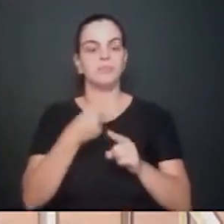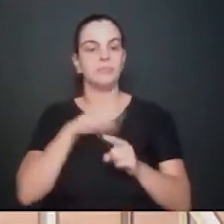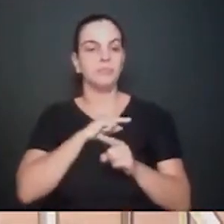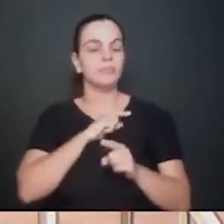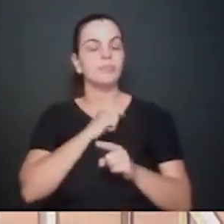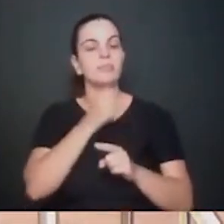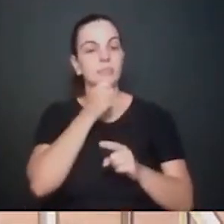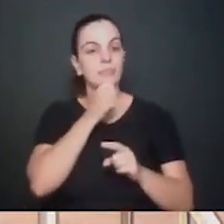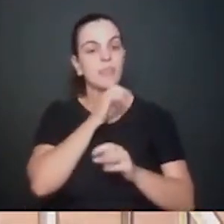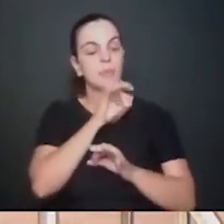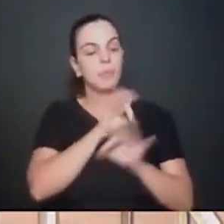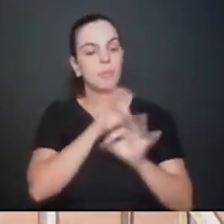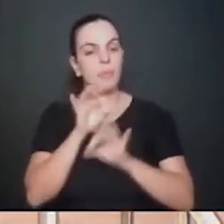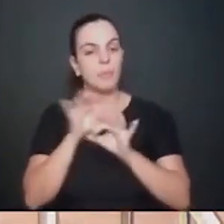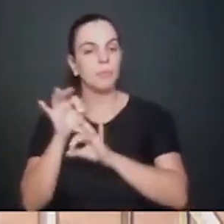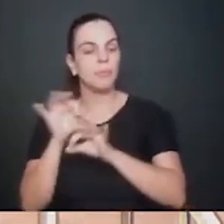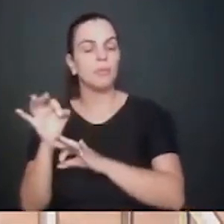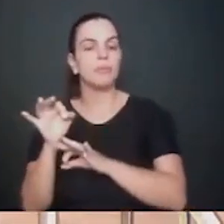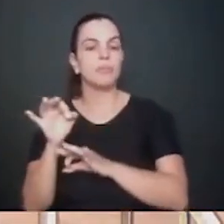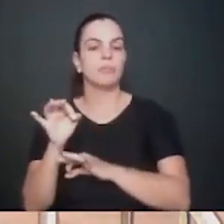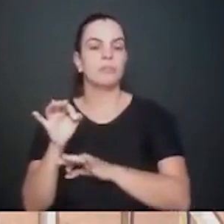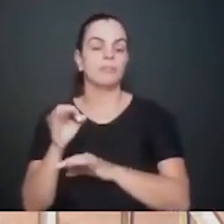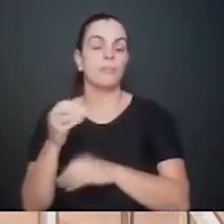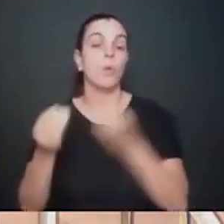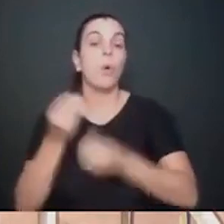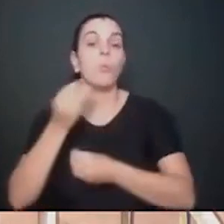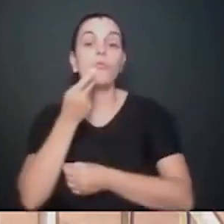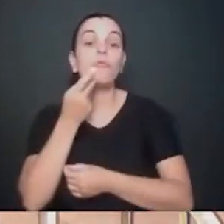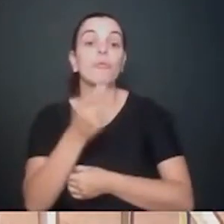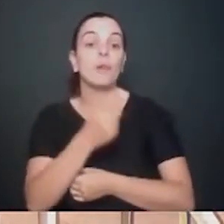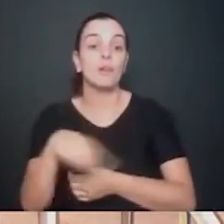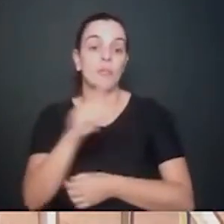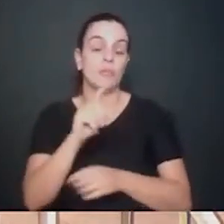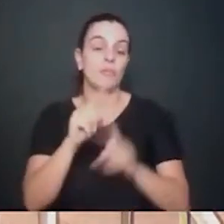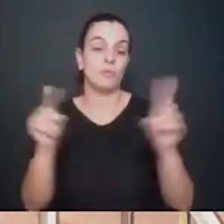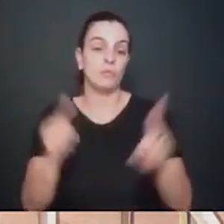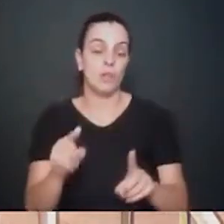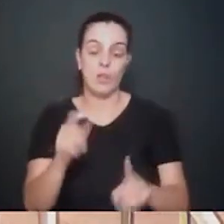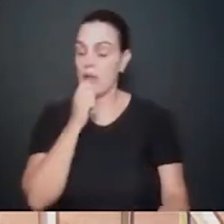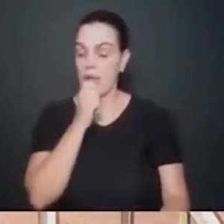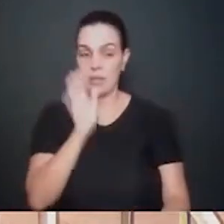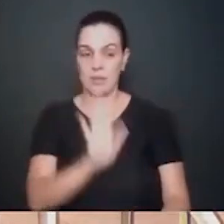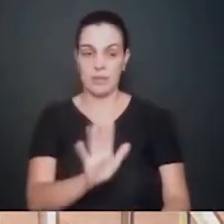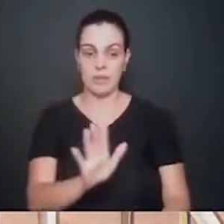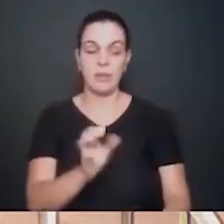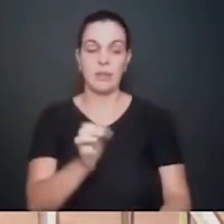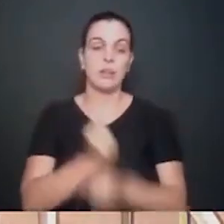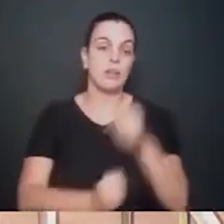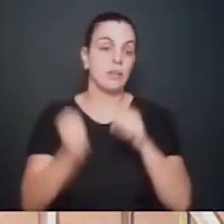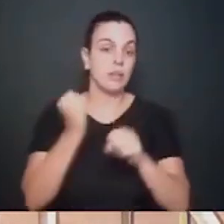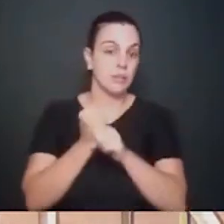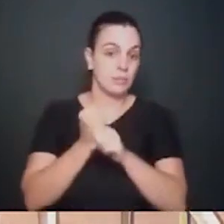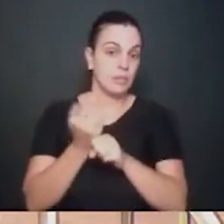dizer aos servidores o que será feito. Lembrando que no ano passado nós fizemos a quitação do que